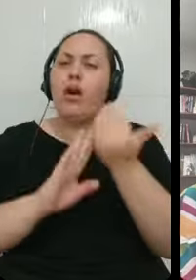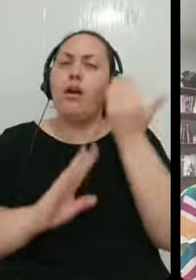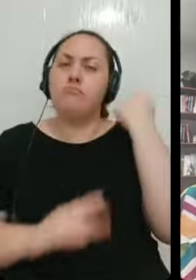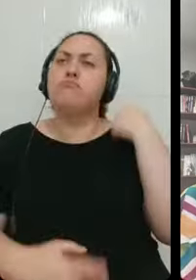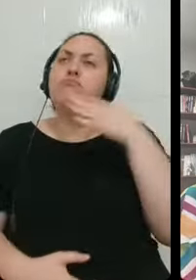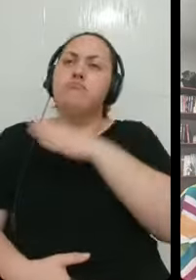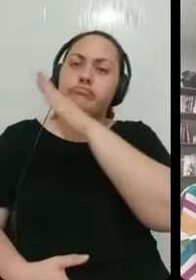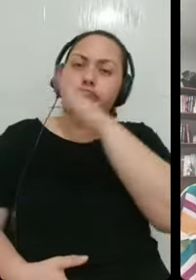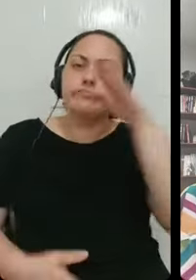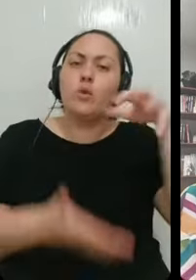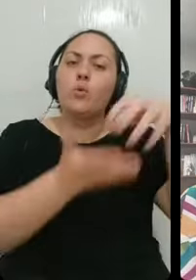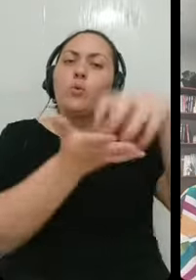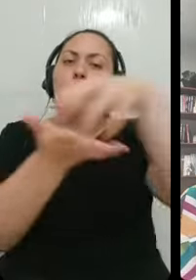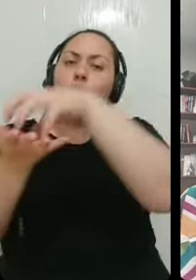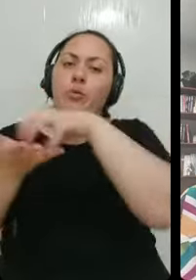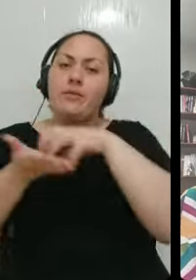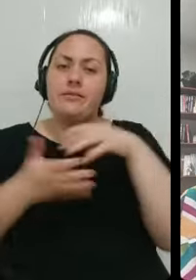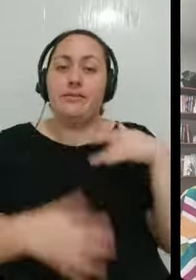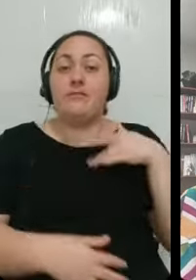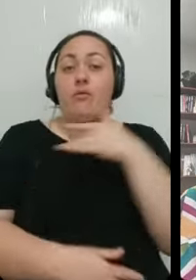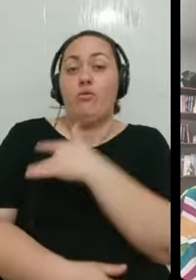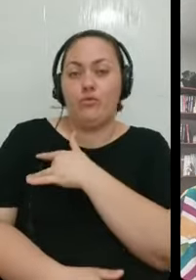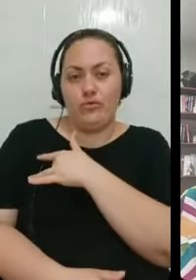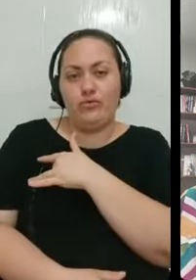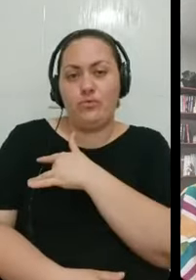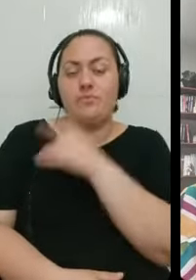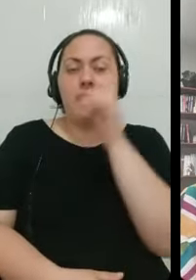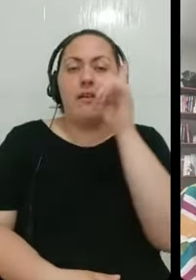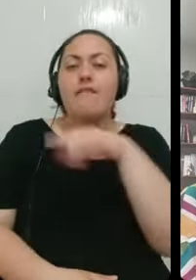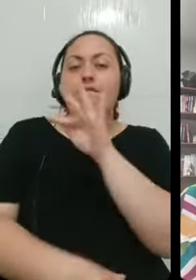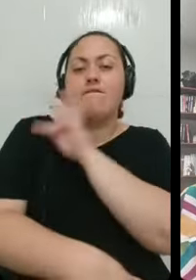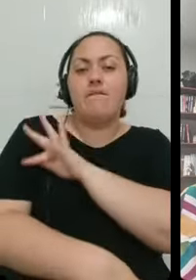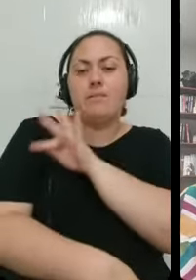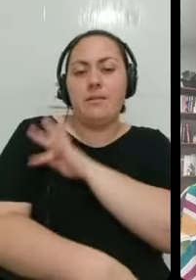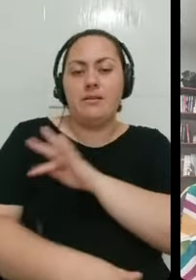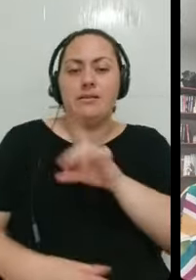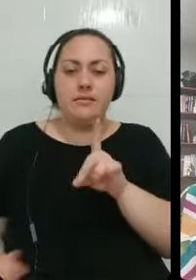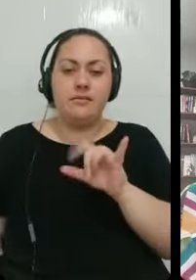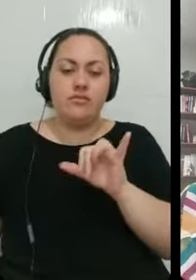de saúde, né, nas farmácias distritais.